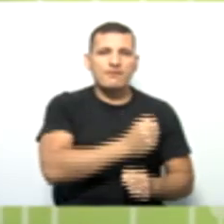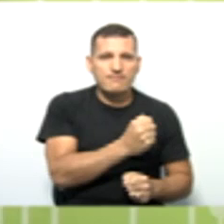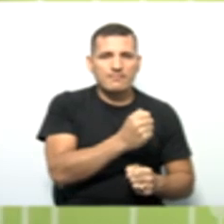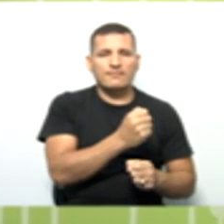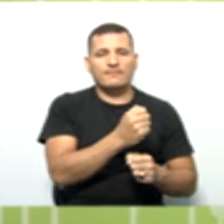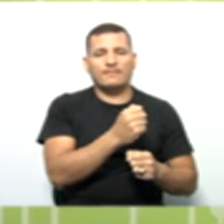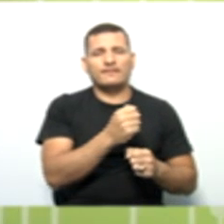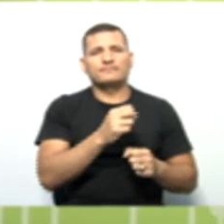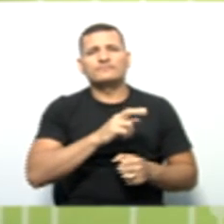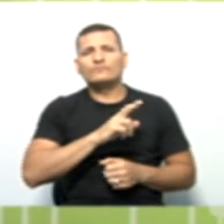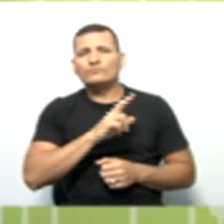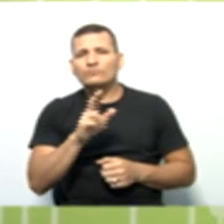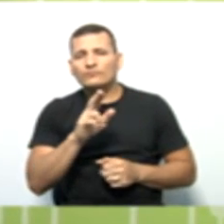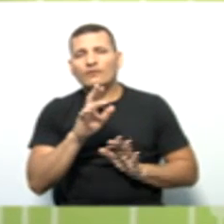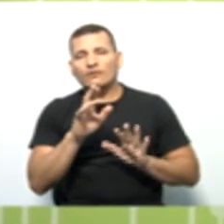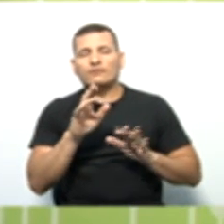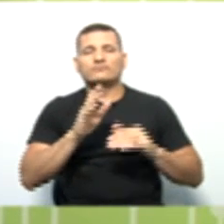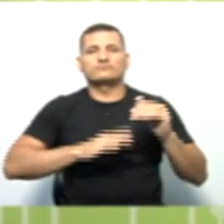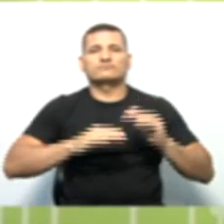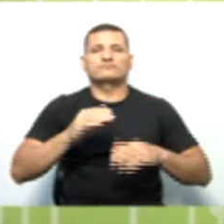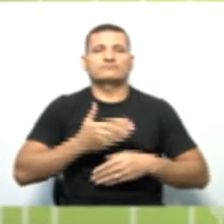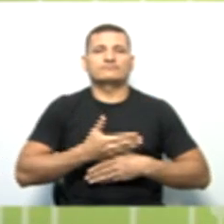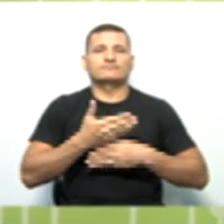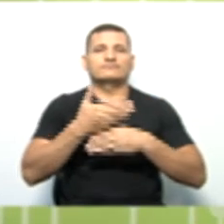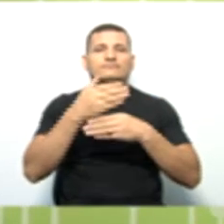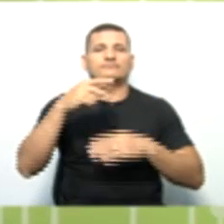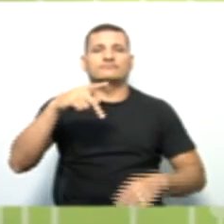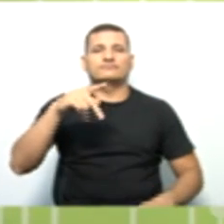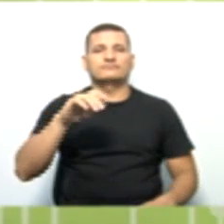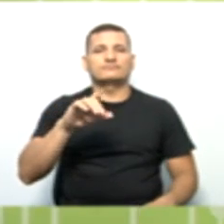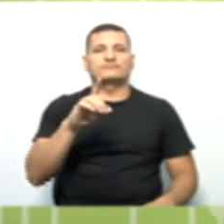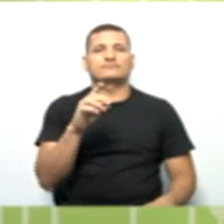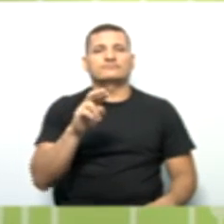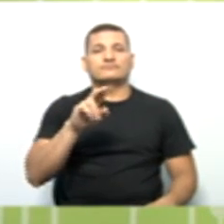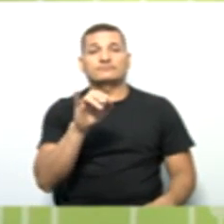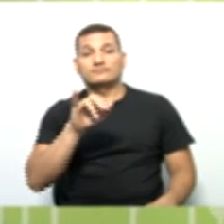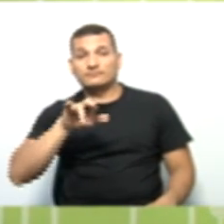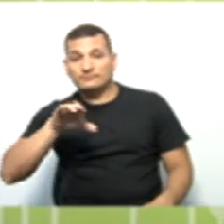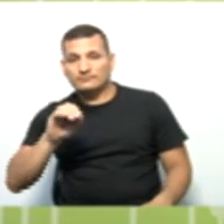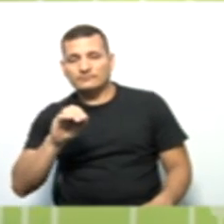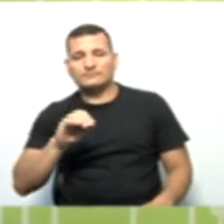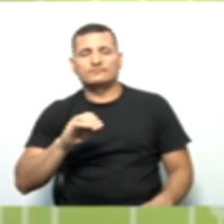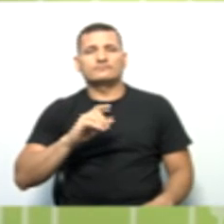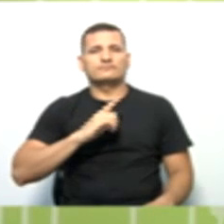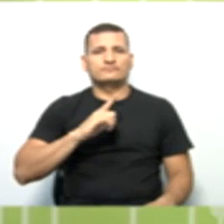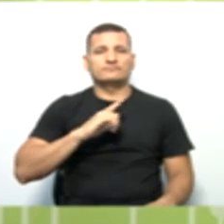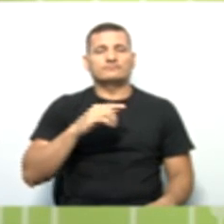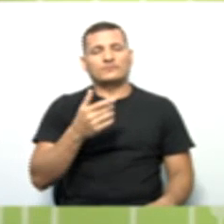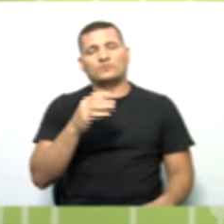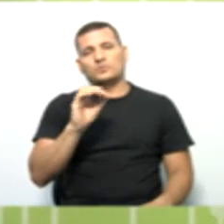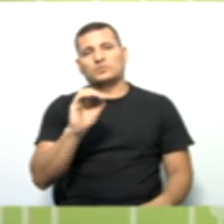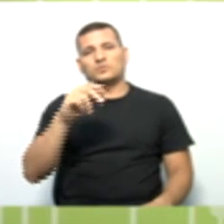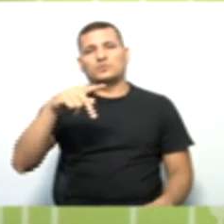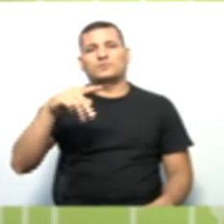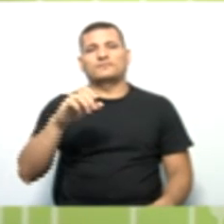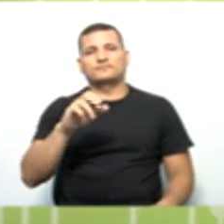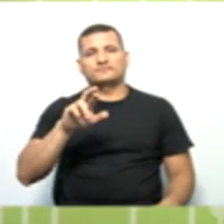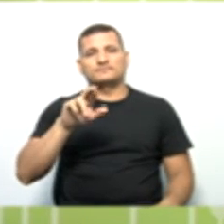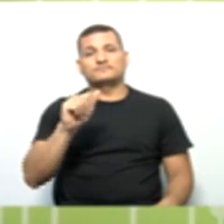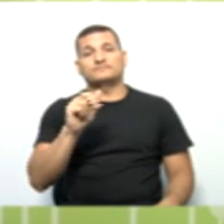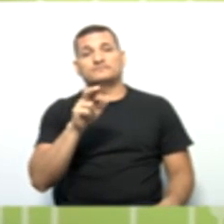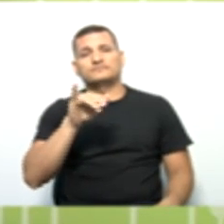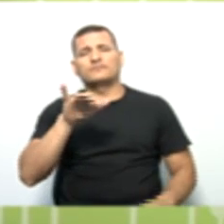A gente chama geralmente de pedreiro, não é isso? Ou lá tem um mestre de obra, enfim, o operário. Mas quem